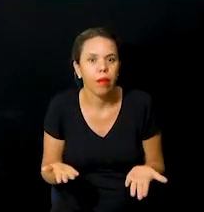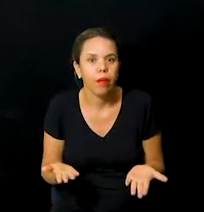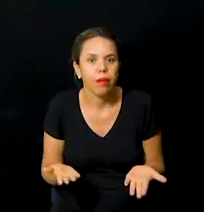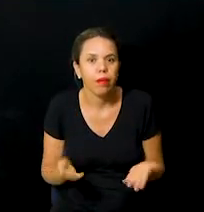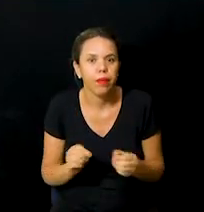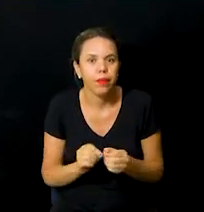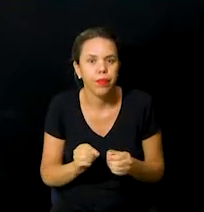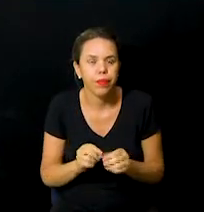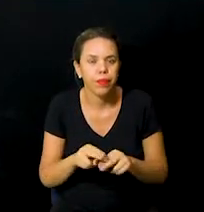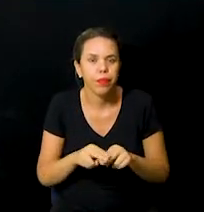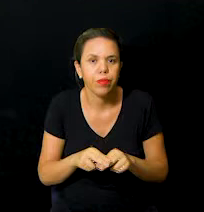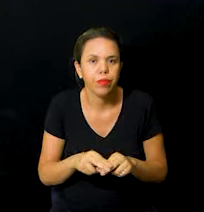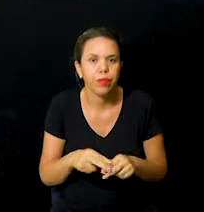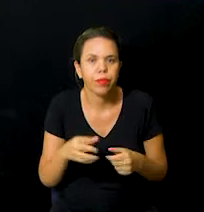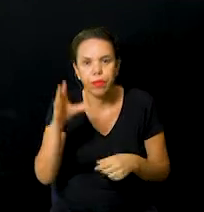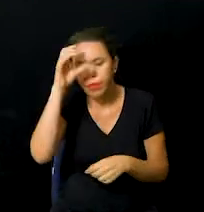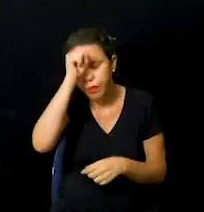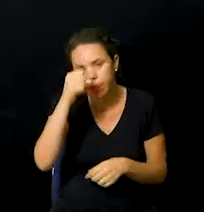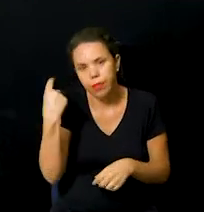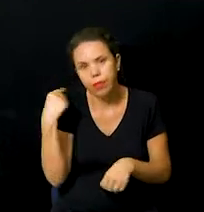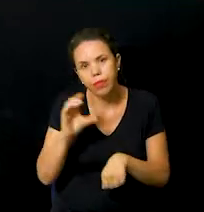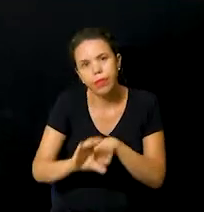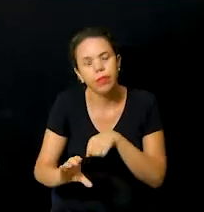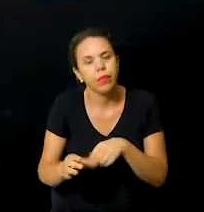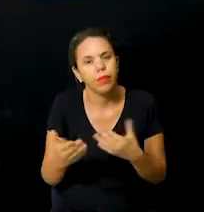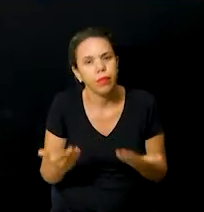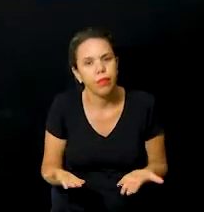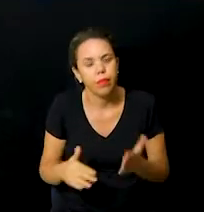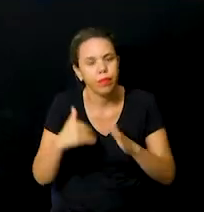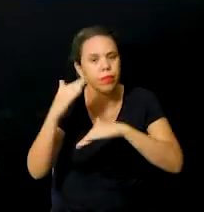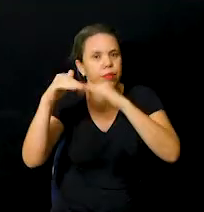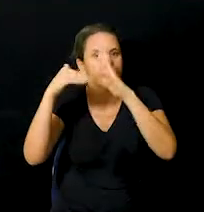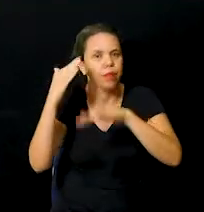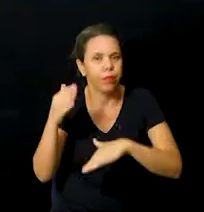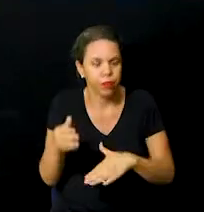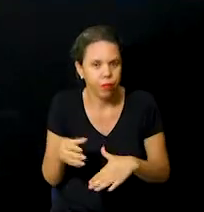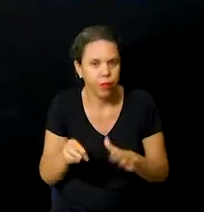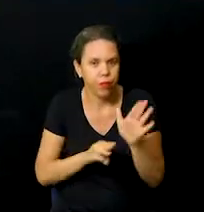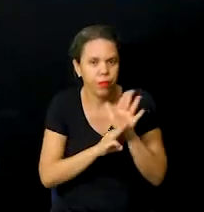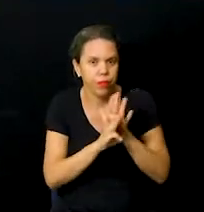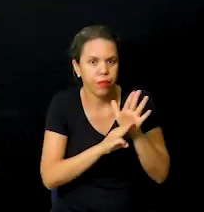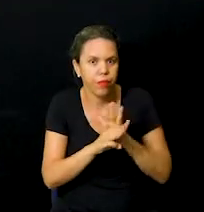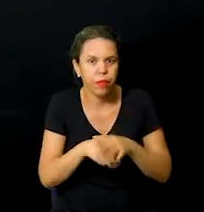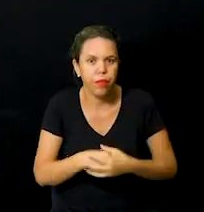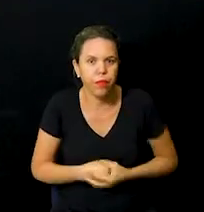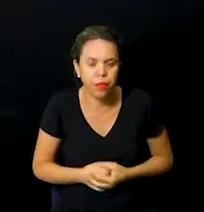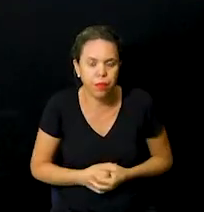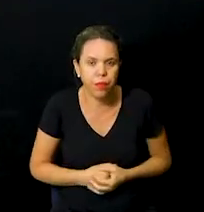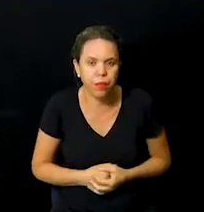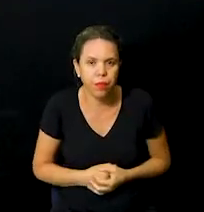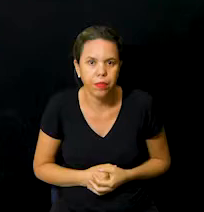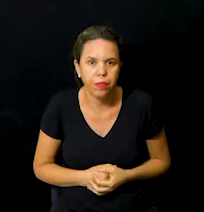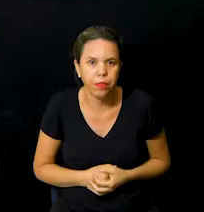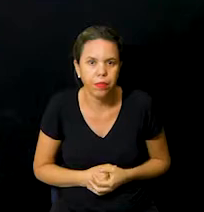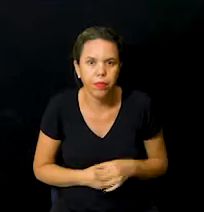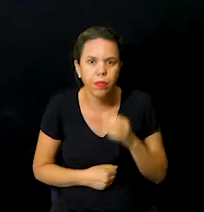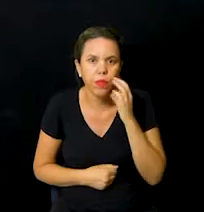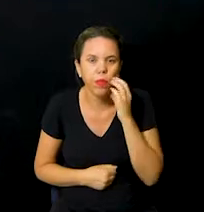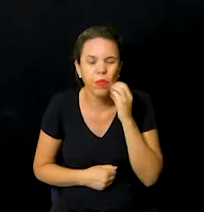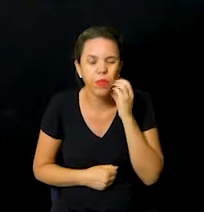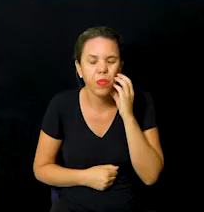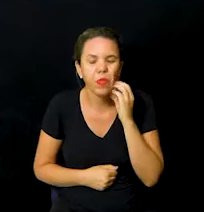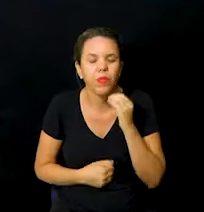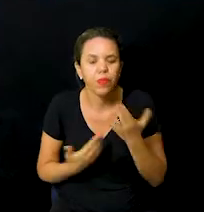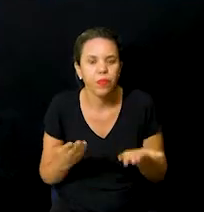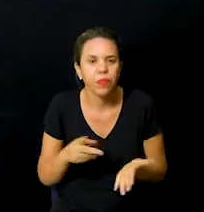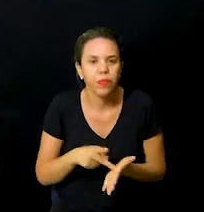ela faz exatamente aquilo que aprendeu naquele curso. Como é isso, desenvolver uma metodologia?